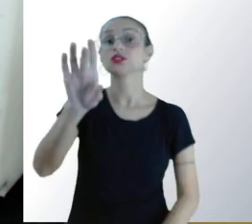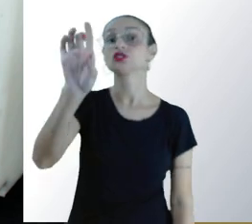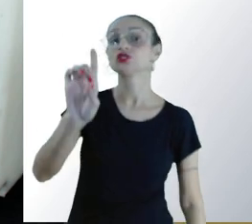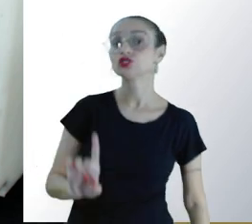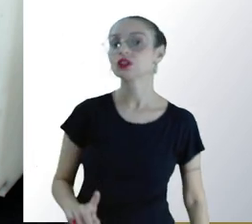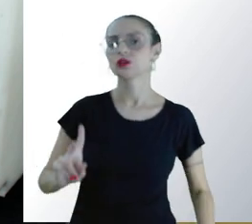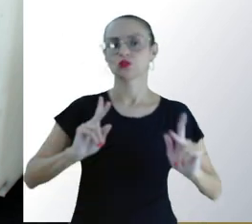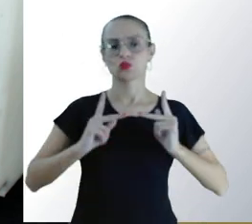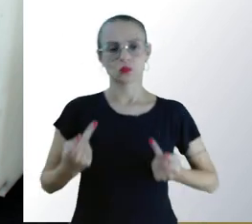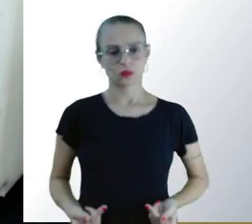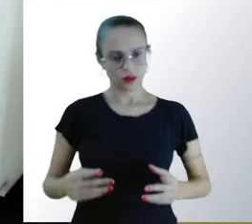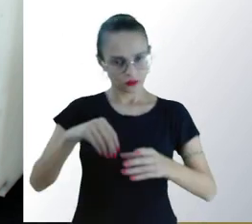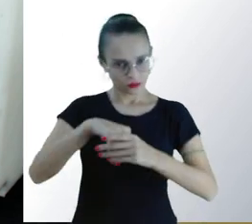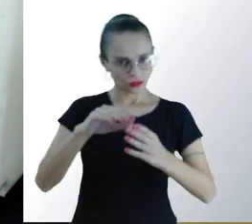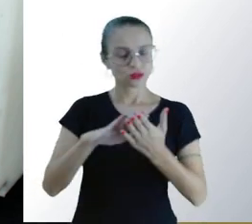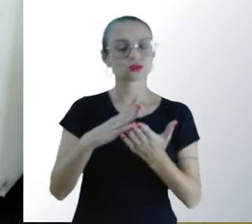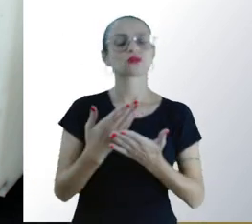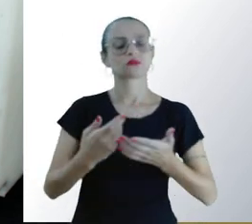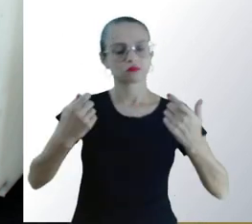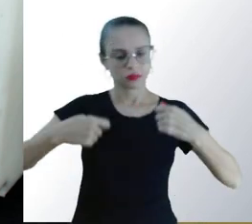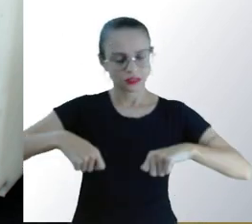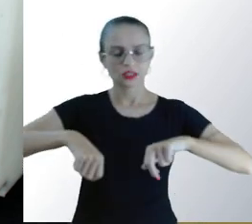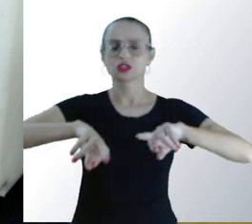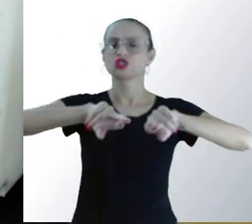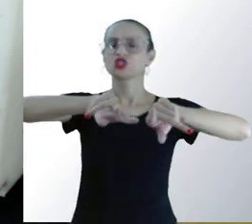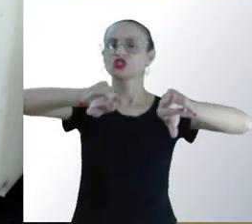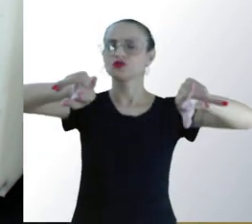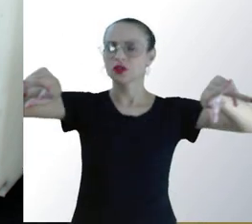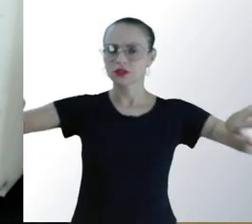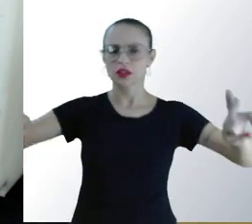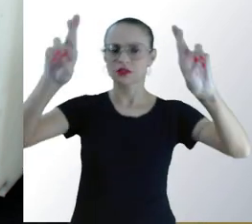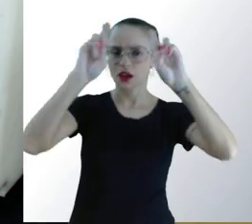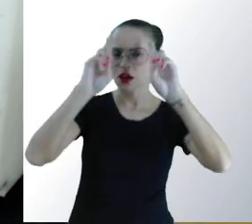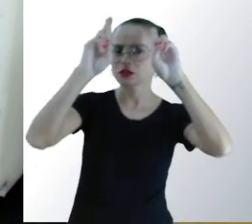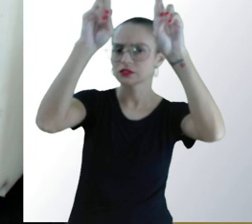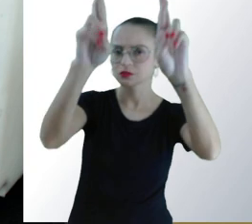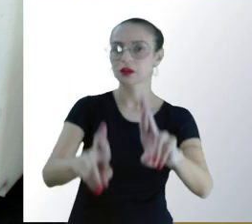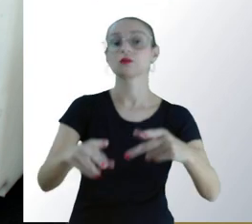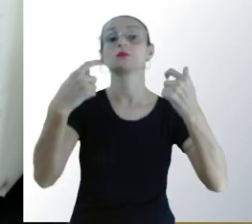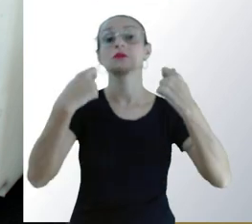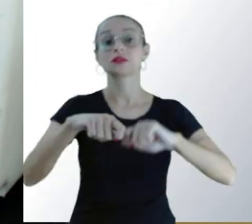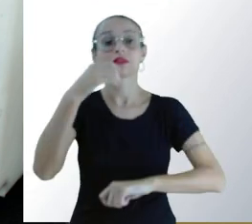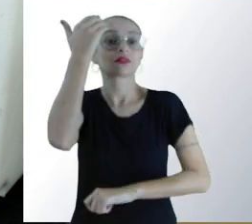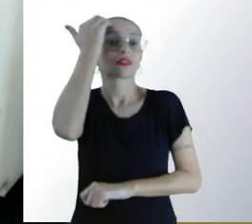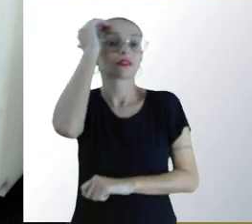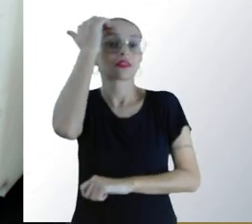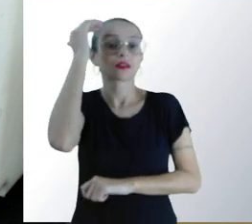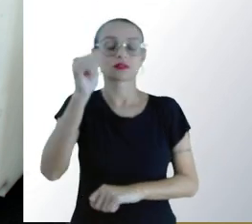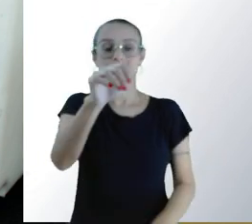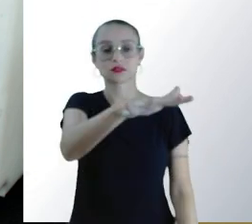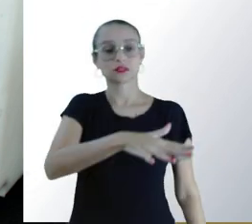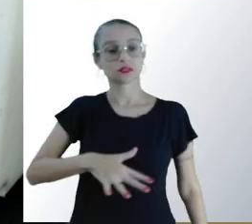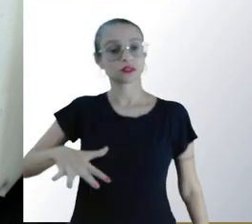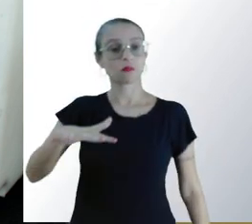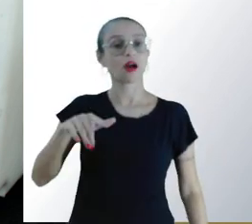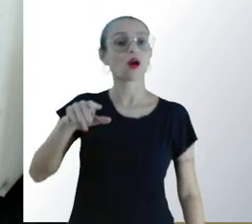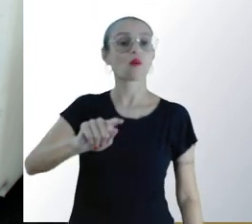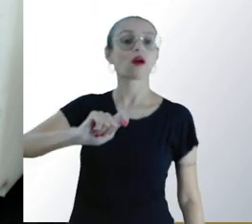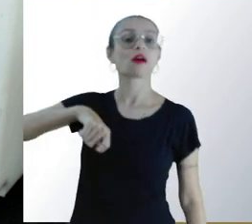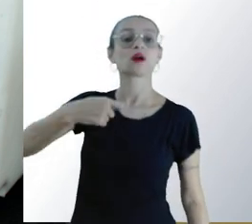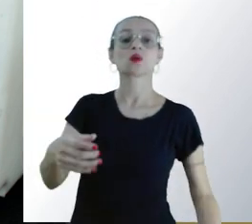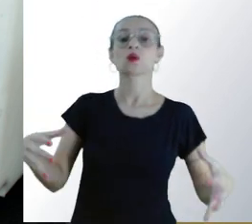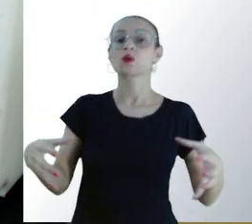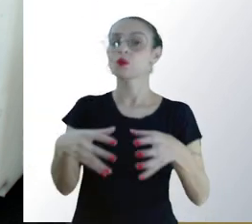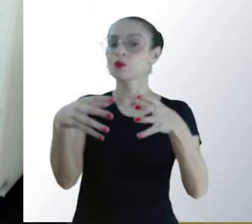na escola, eu preciso discutir a diversidade, o respeito, eu preciso entender que eu estou num espaço coletivo e que